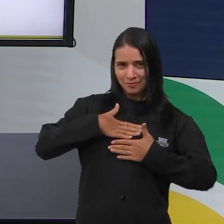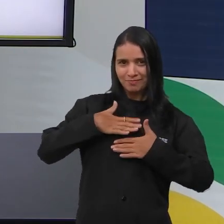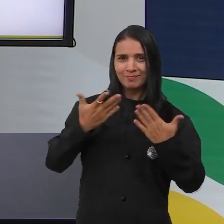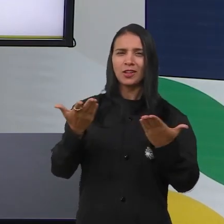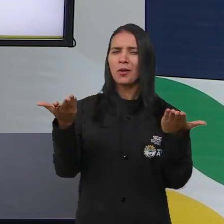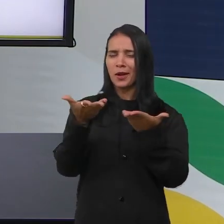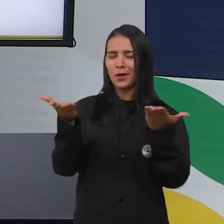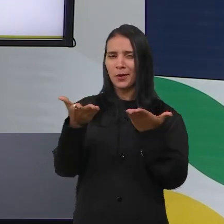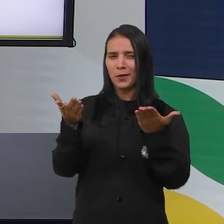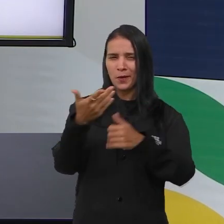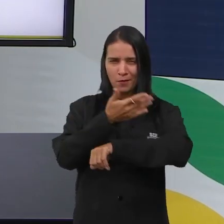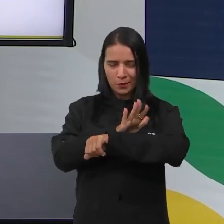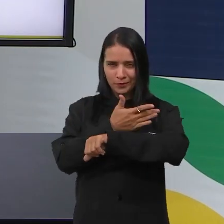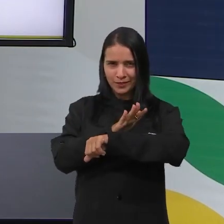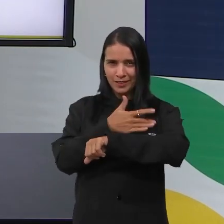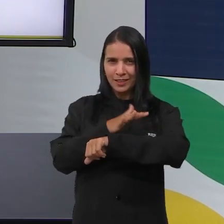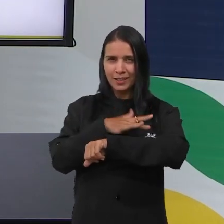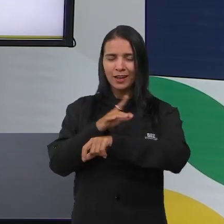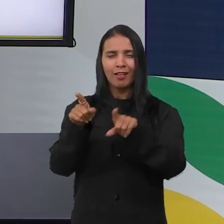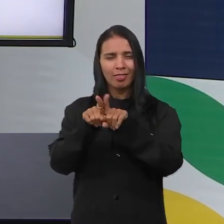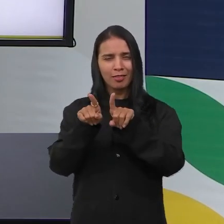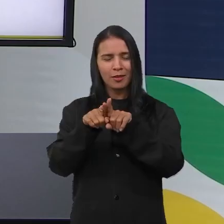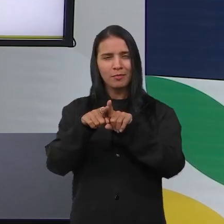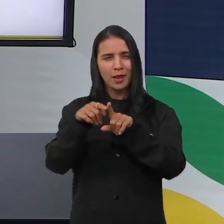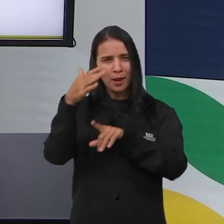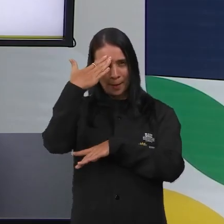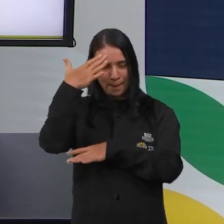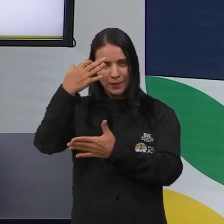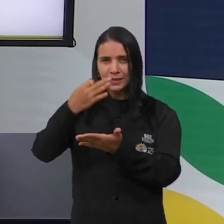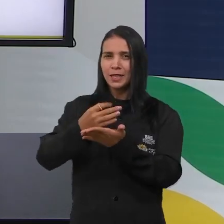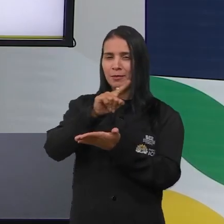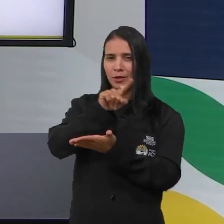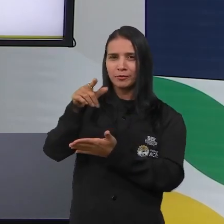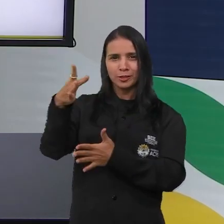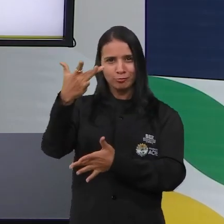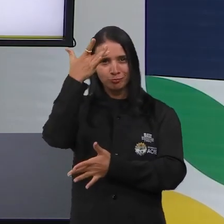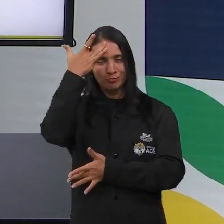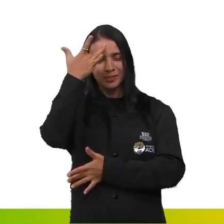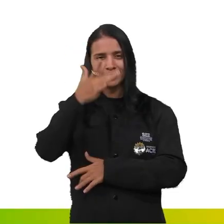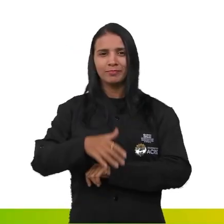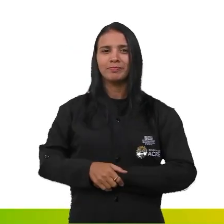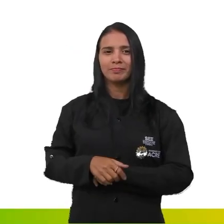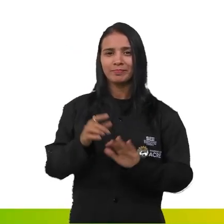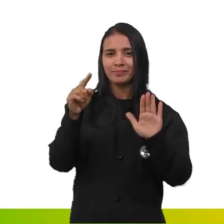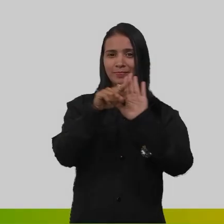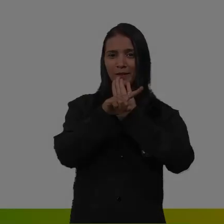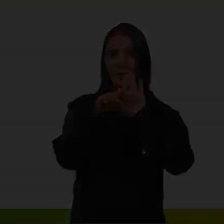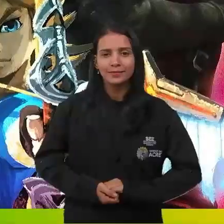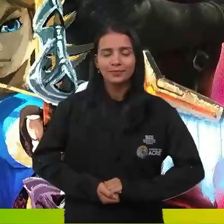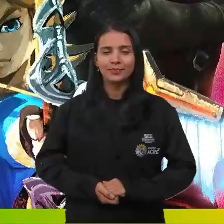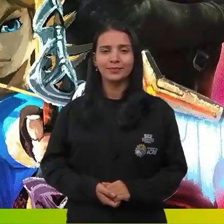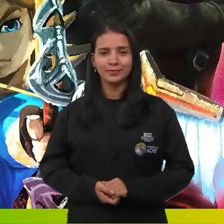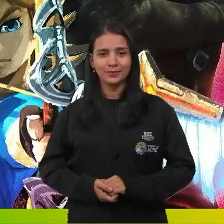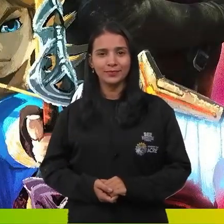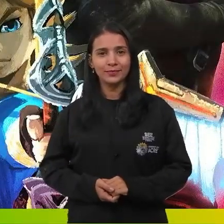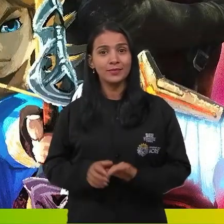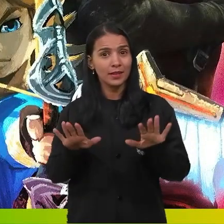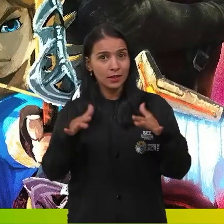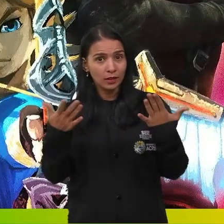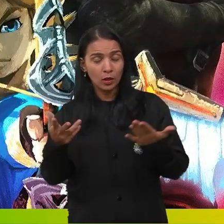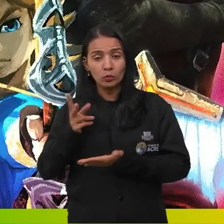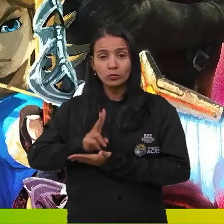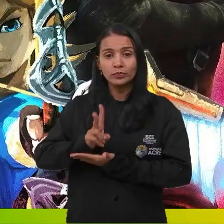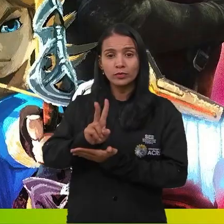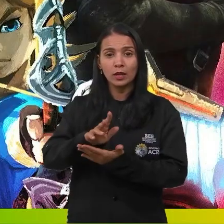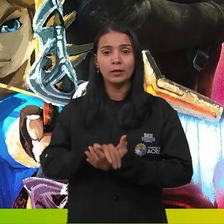de questões para a gente ver se assim, a gente assimilou realmente o conteúdo. Vamos lá. Primeira questão na tela. Ok. Então vamos lá.